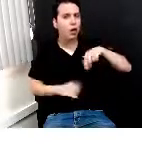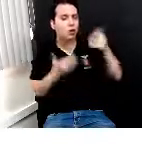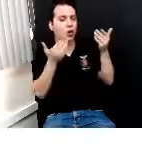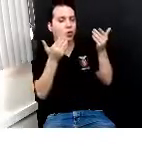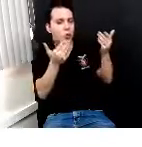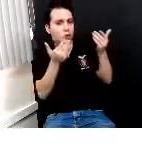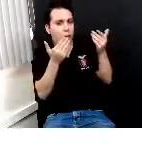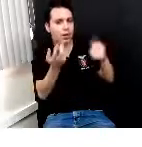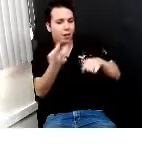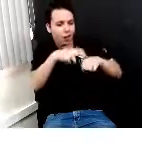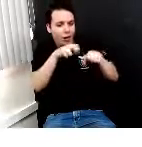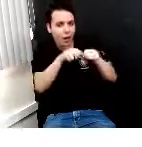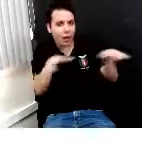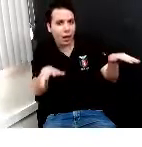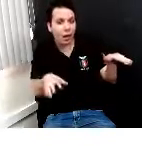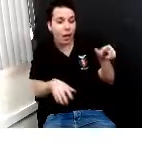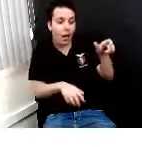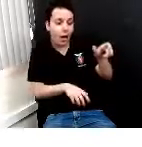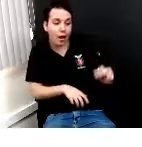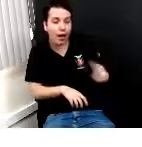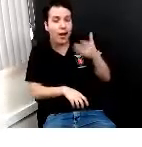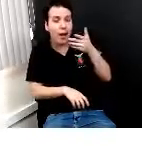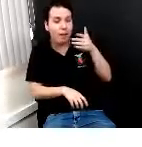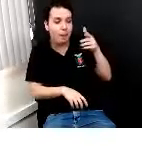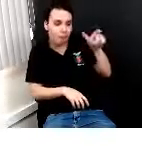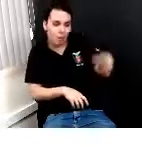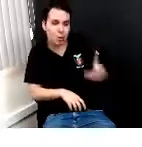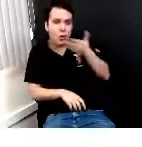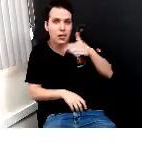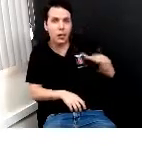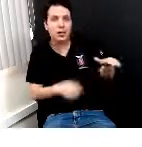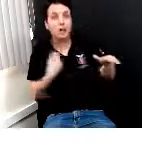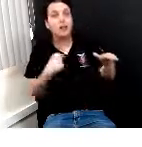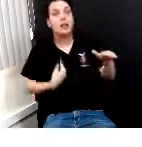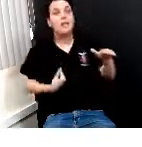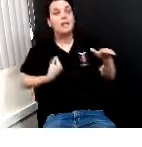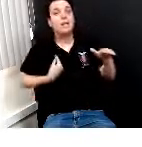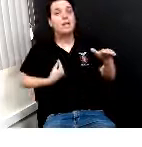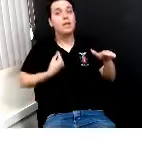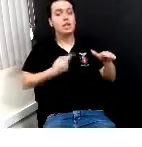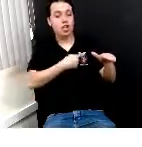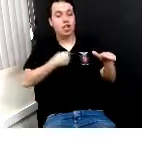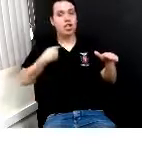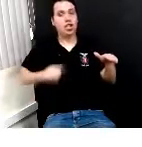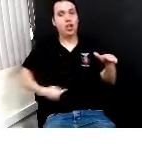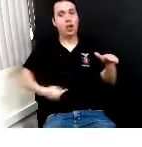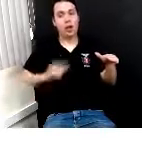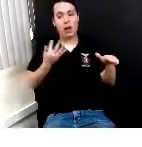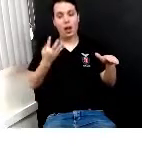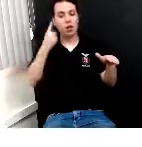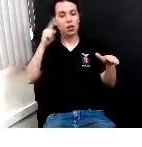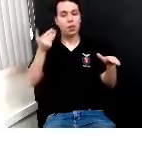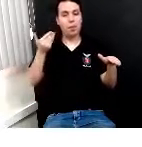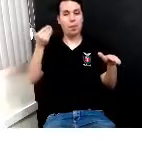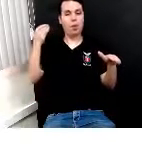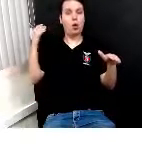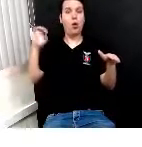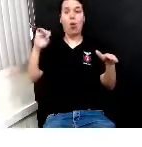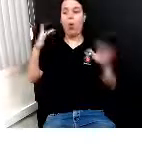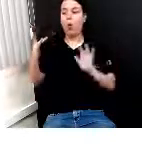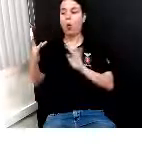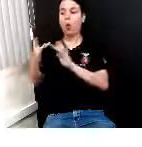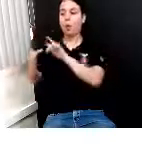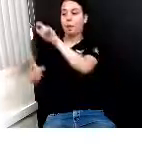coronavírus, a pessoa tem que ter estado na China nos últimos 14 dias ou ter tido contato com caso